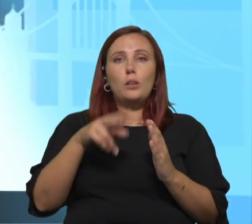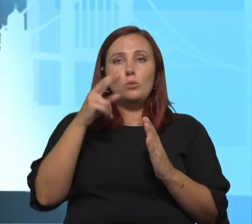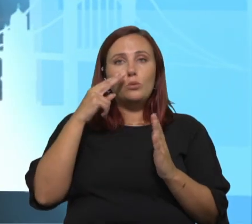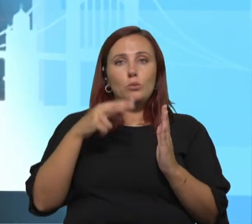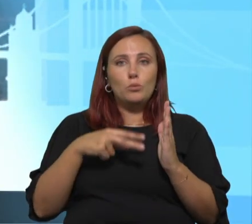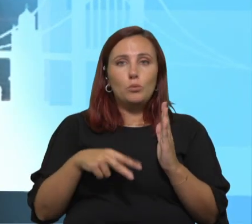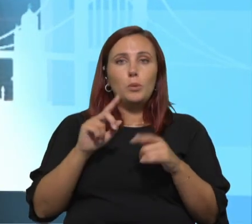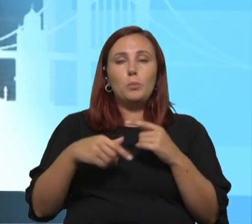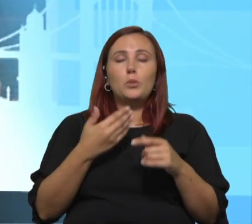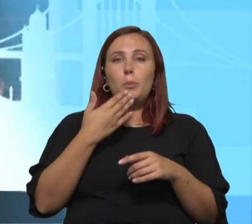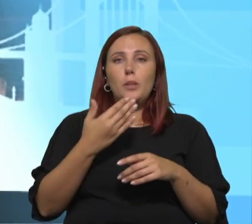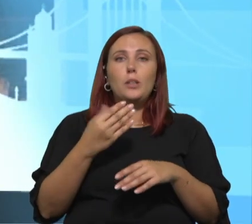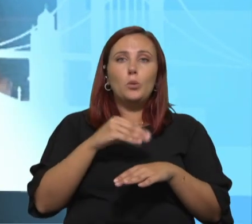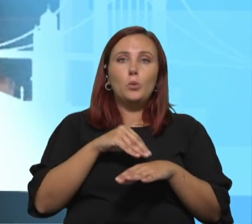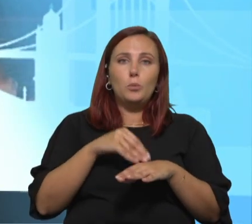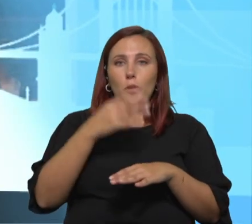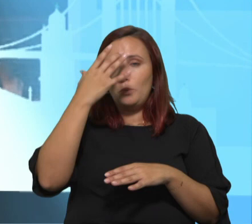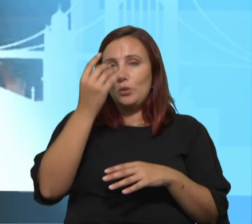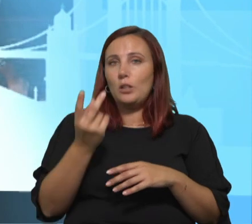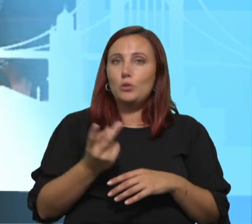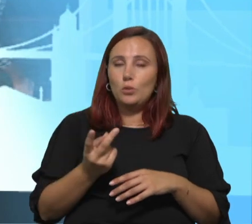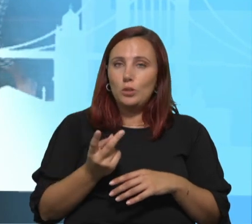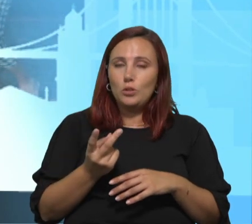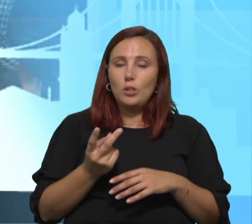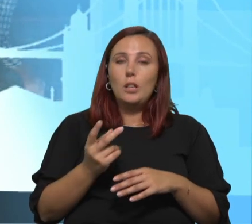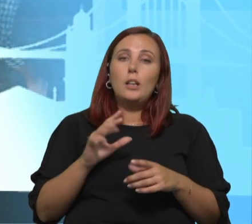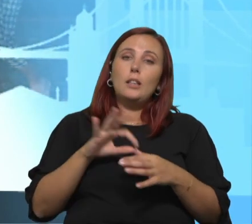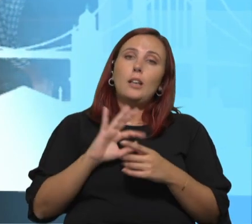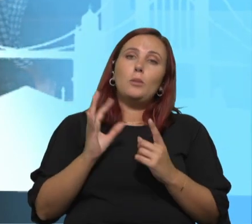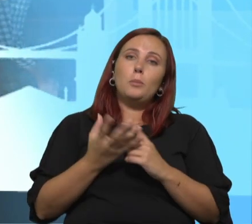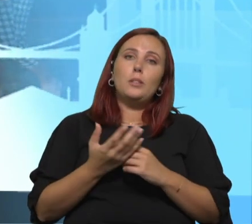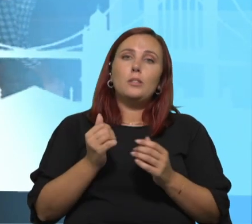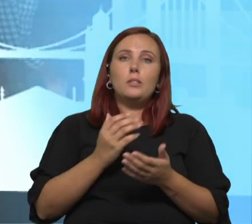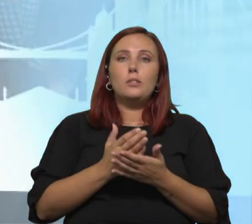o comentário a dois professores que estão no ambiente da escola e da catequese.